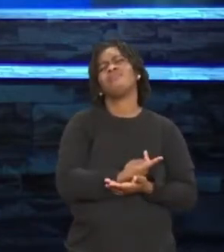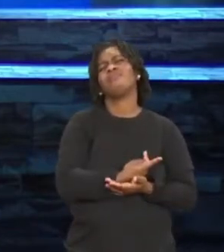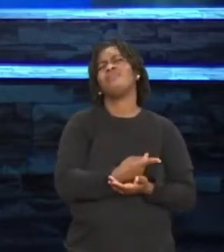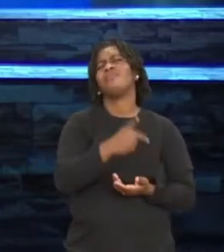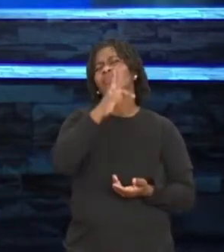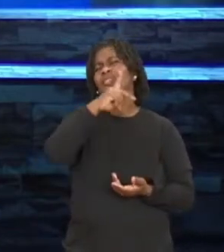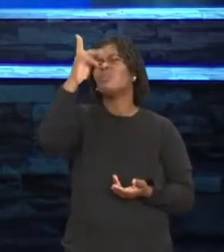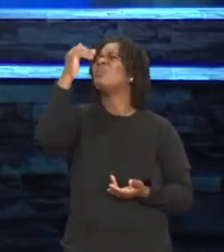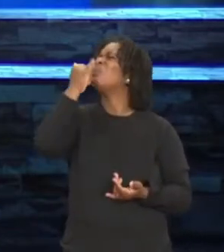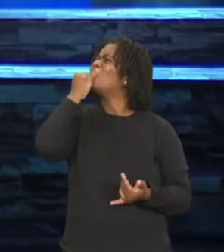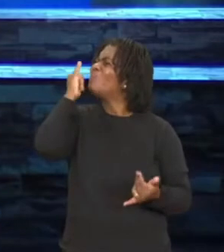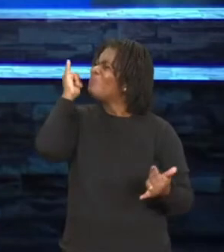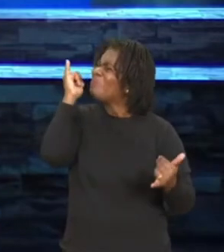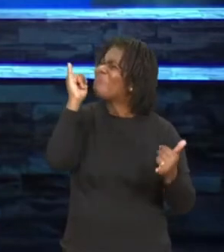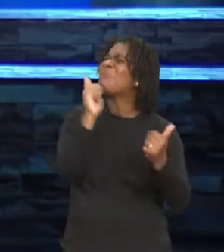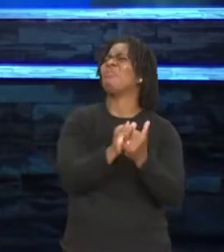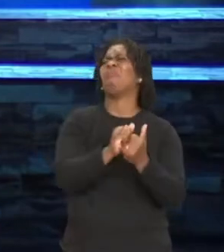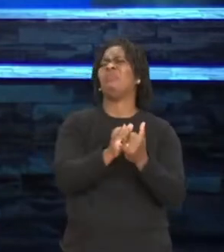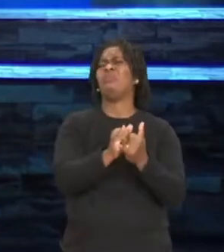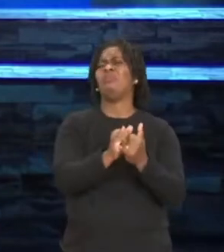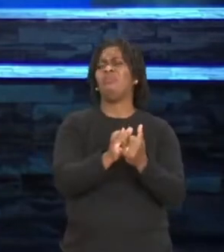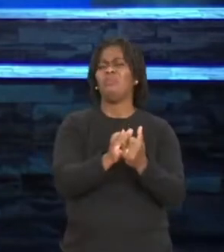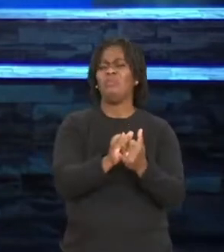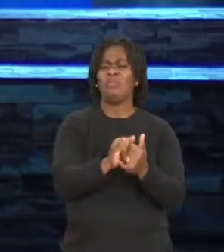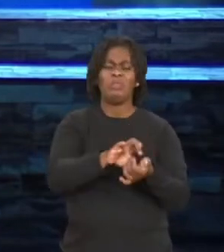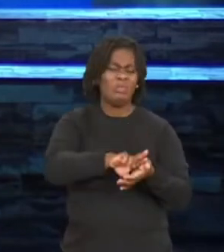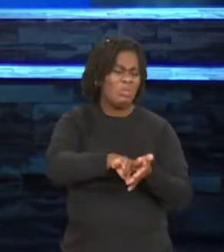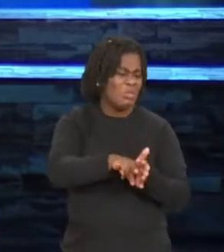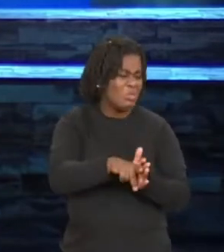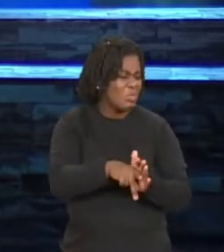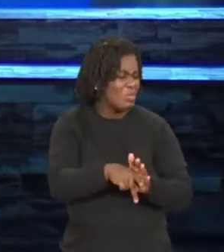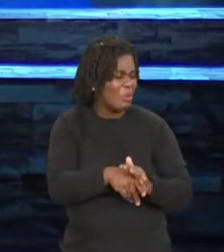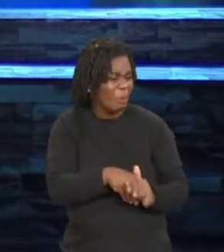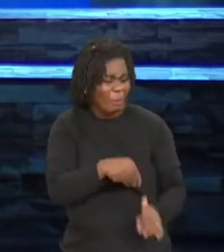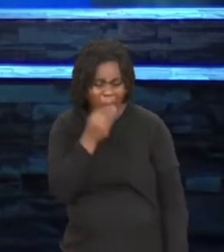Perdoa nossas tantas falhas.